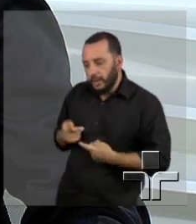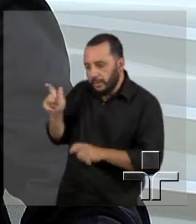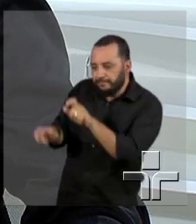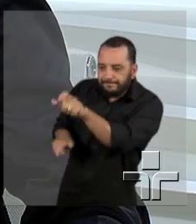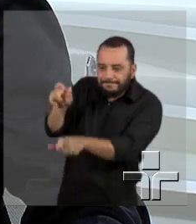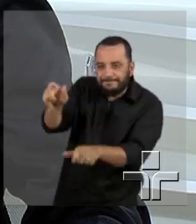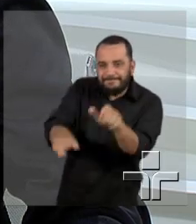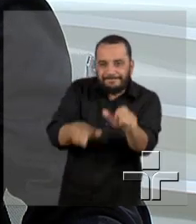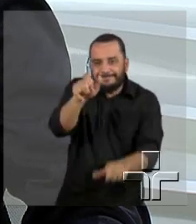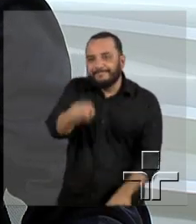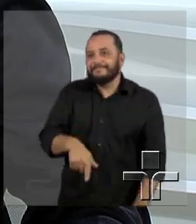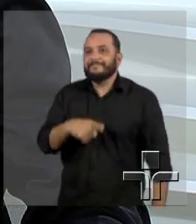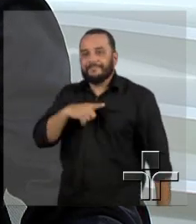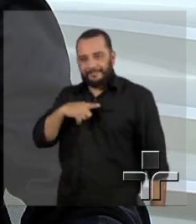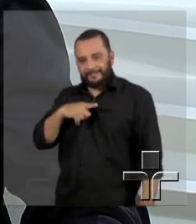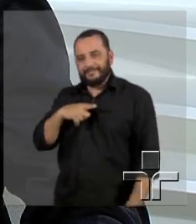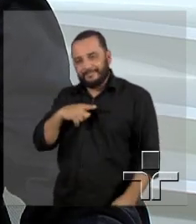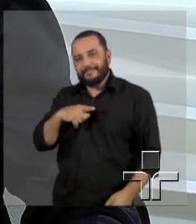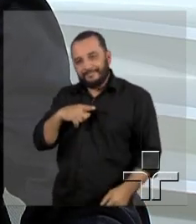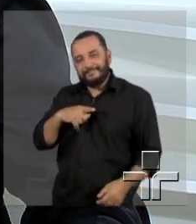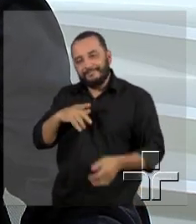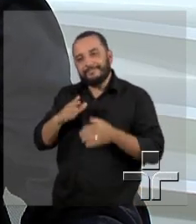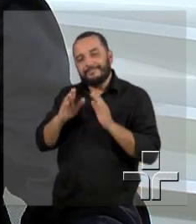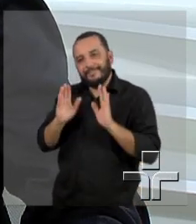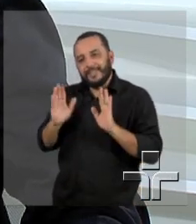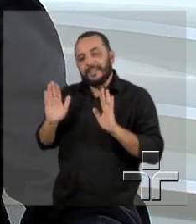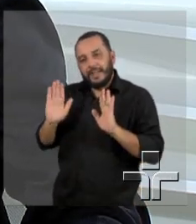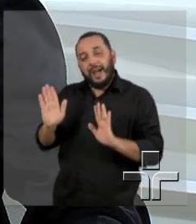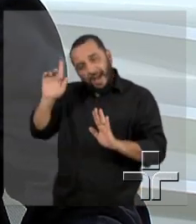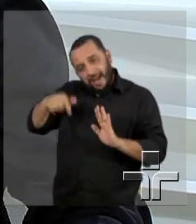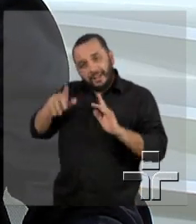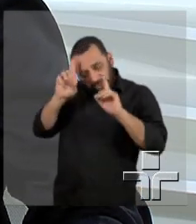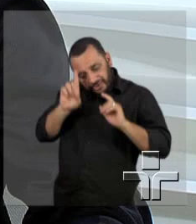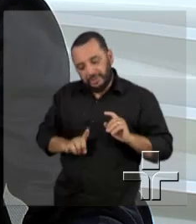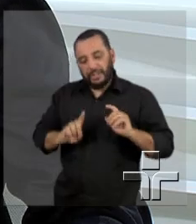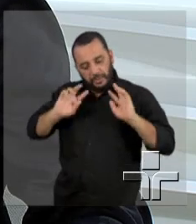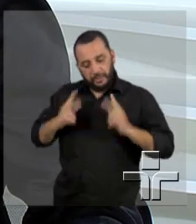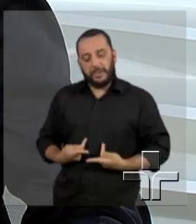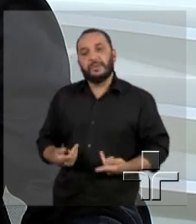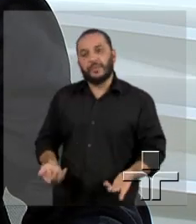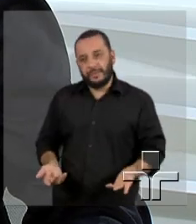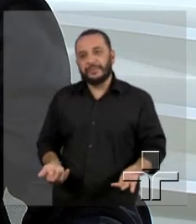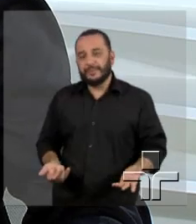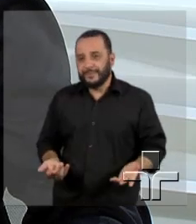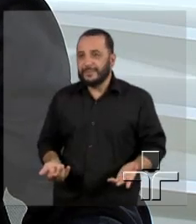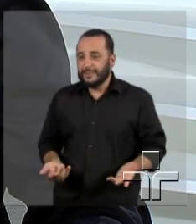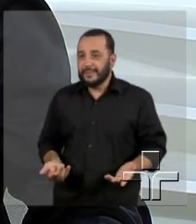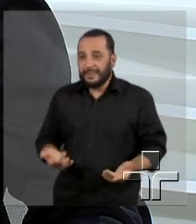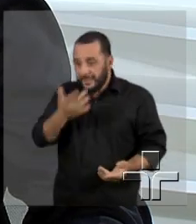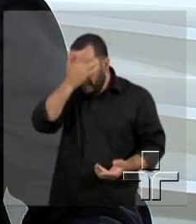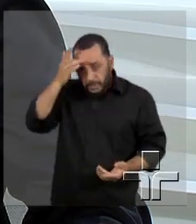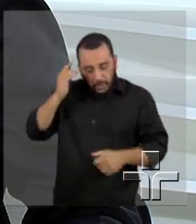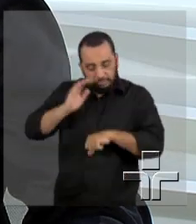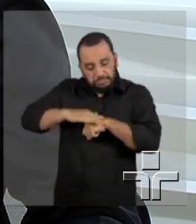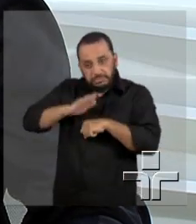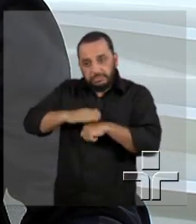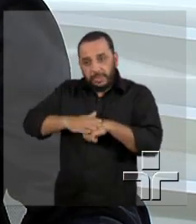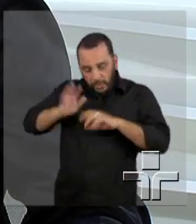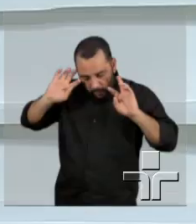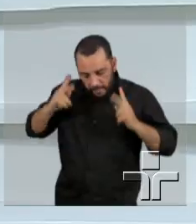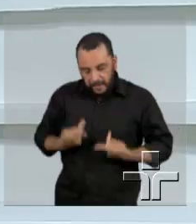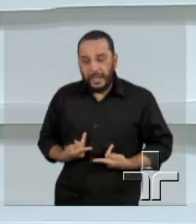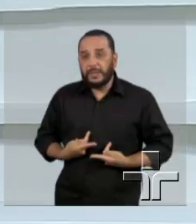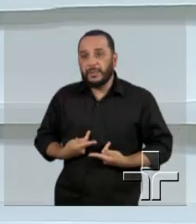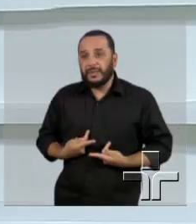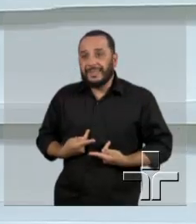humana, lastreiam. Sem esses direitos não há personalidade humana. O ser humano se reduz a